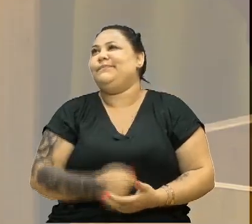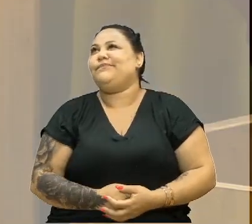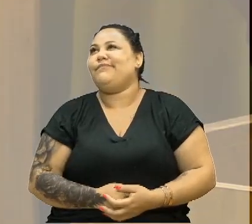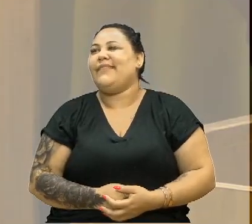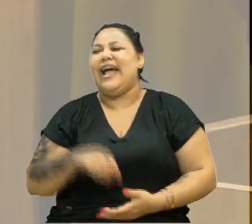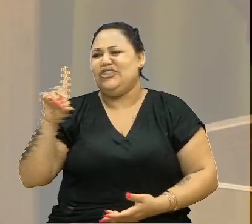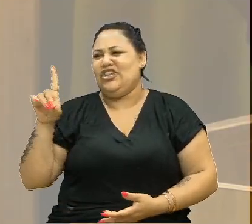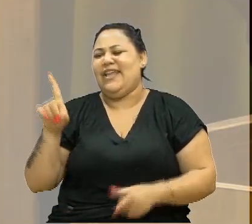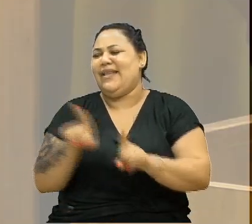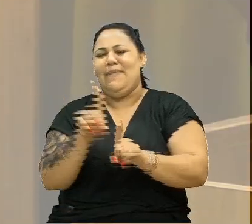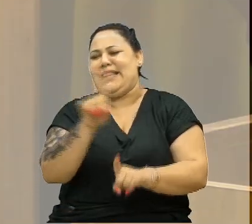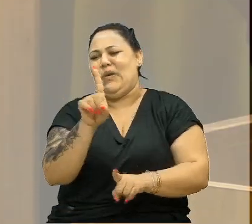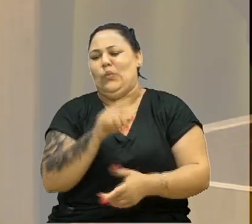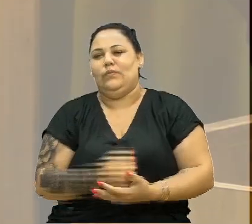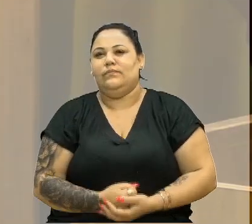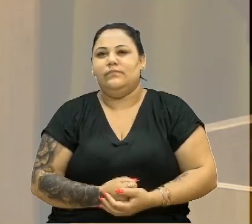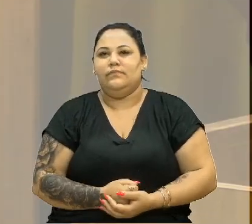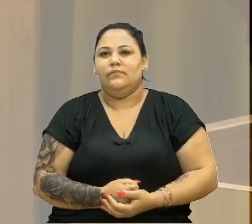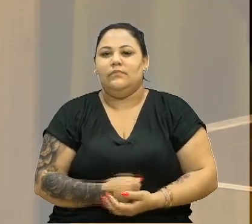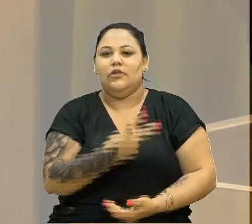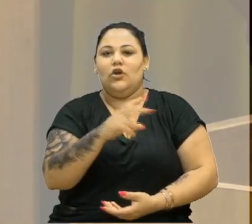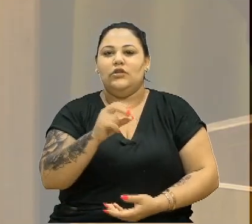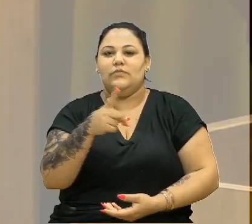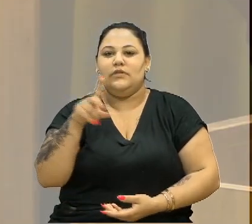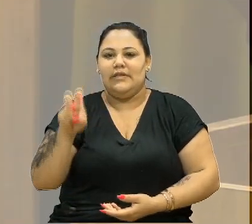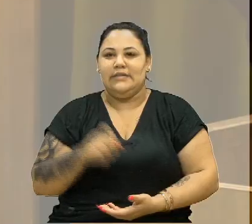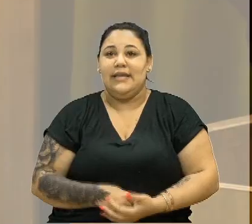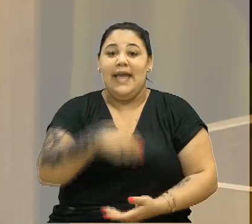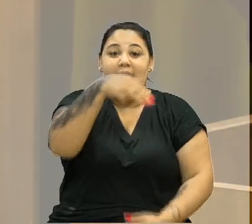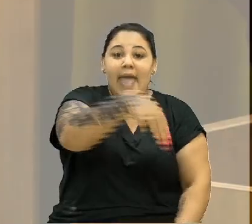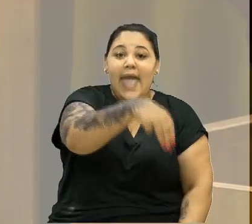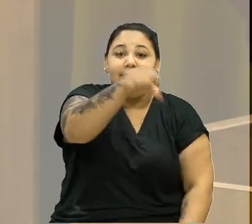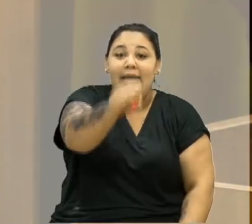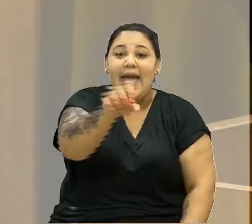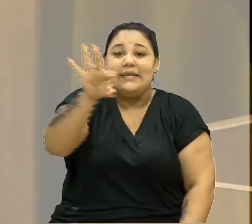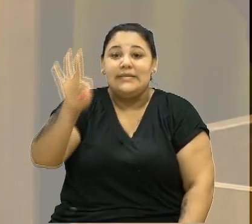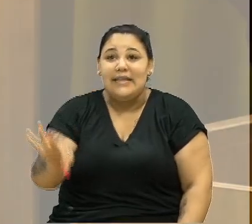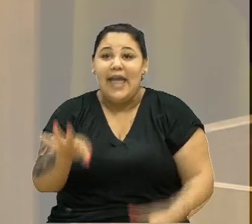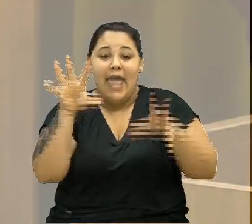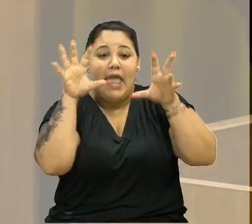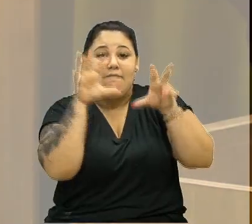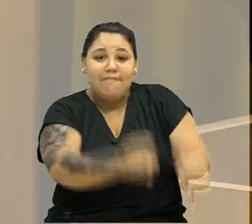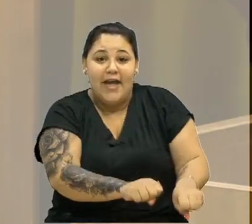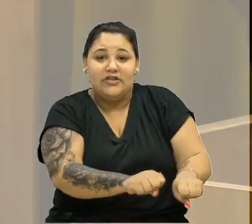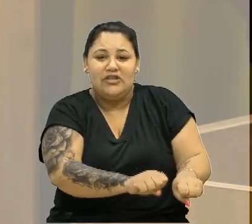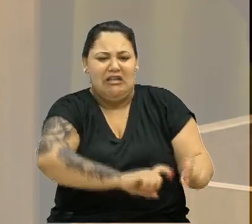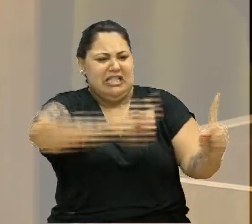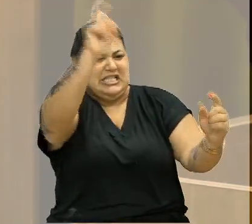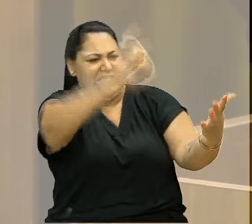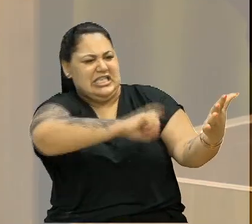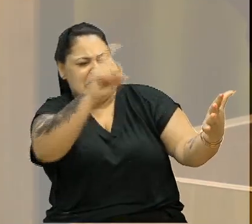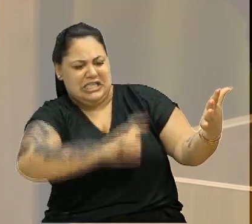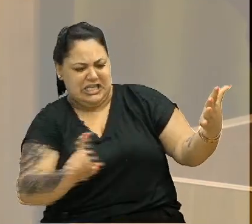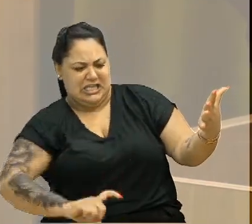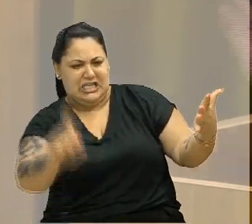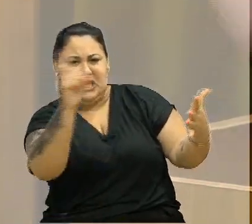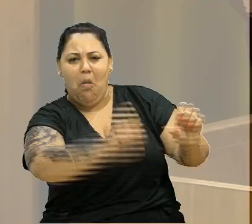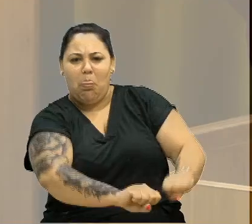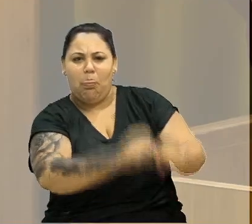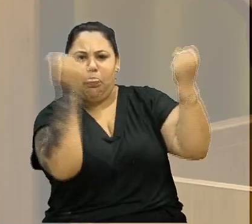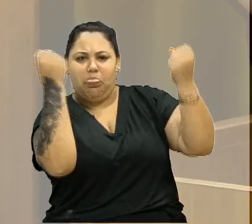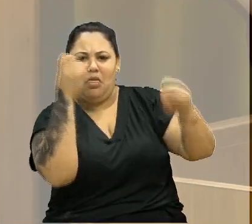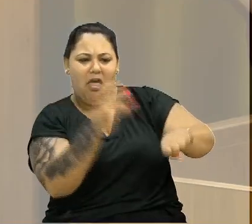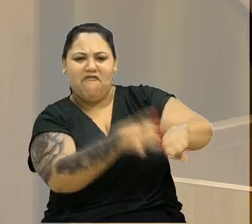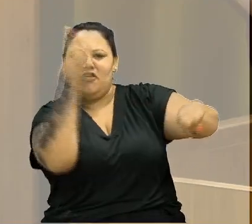De 2015. MST invade Ministério da Agricultura, picha saguão e quebra a porta de vidro.